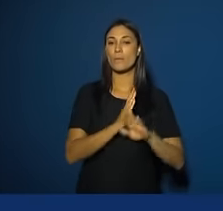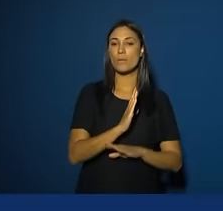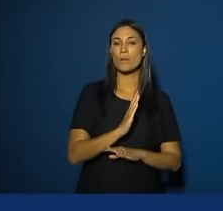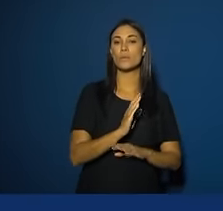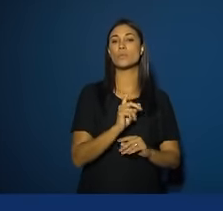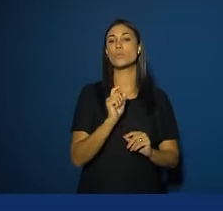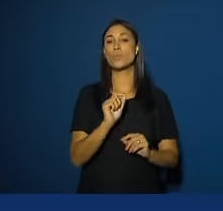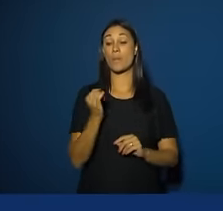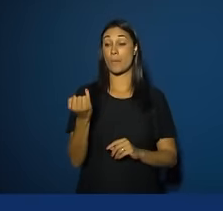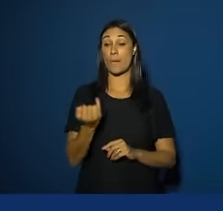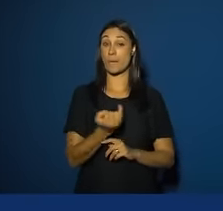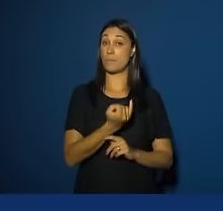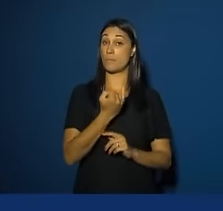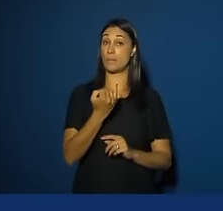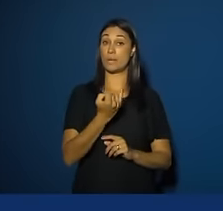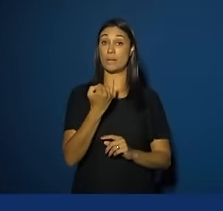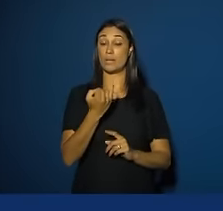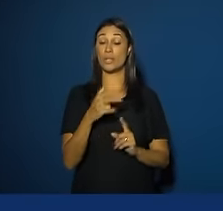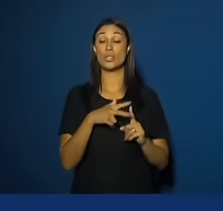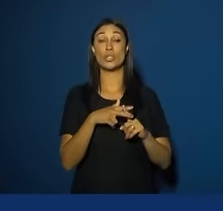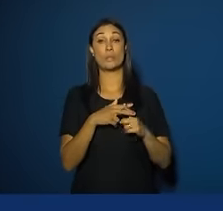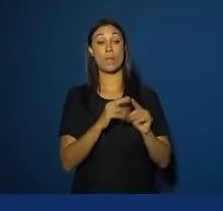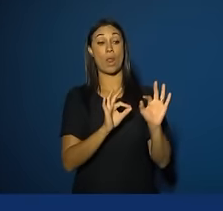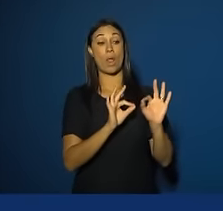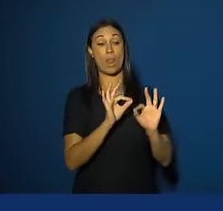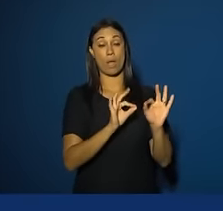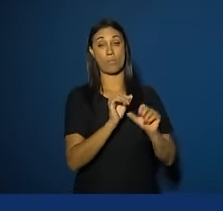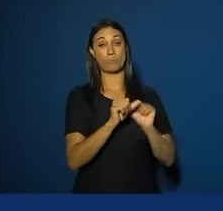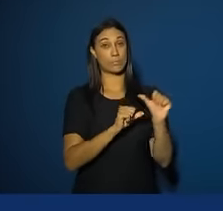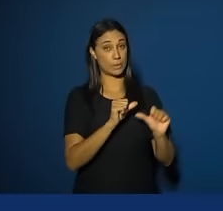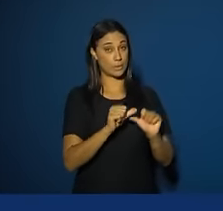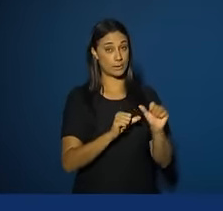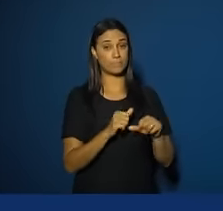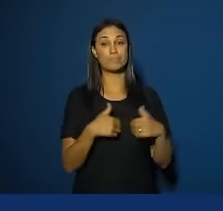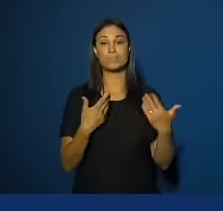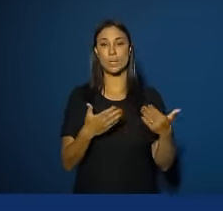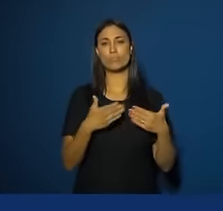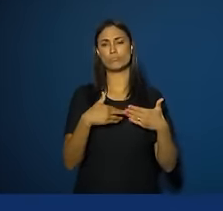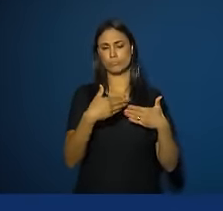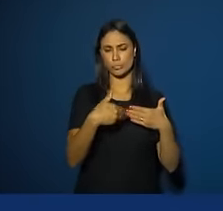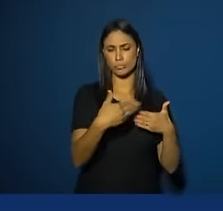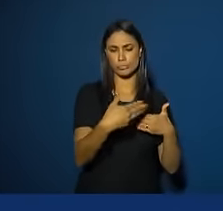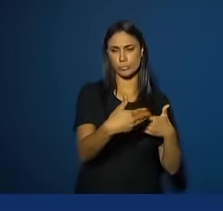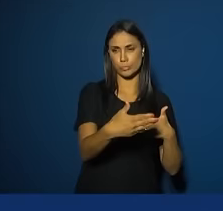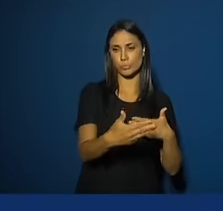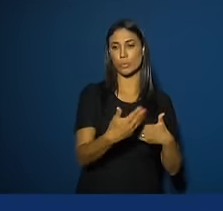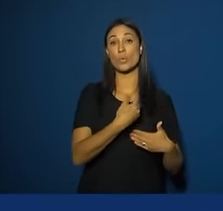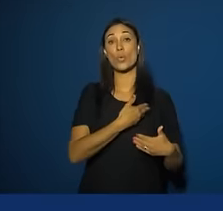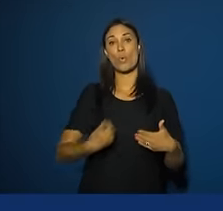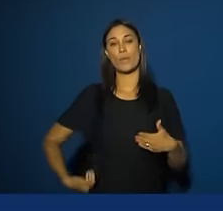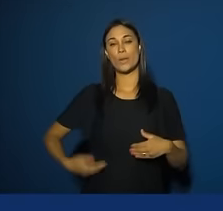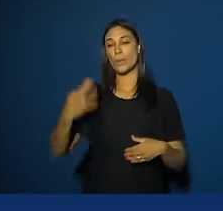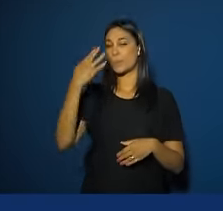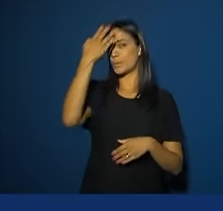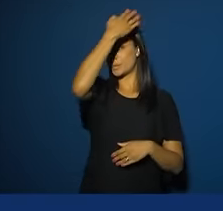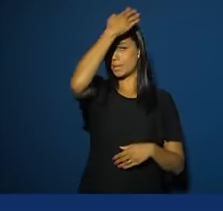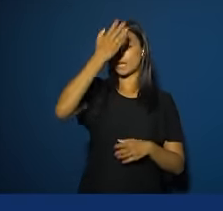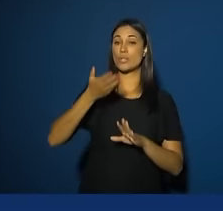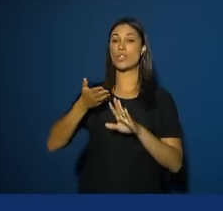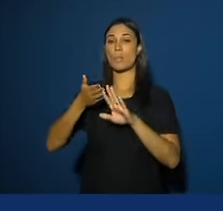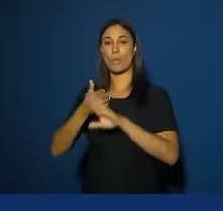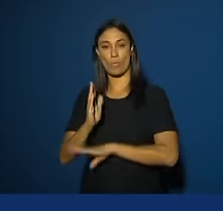uma uma importante reforma constitucional avança o fio filme no governo bolsonaro nós